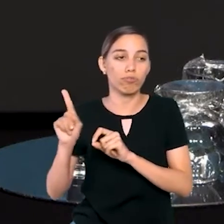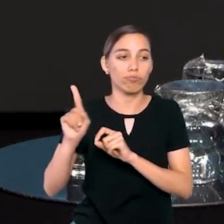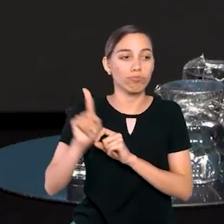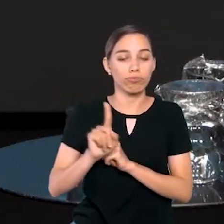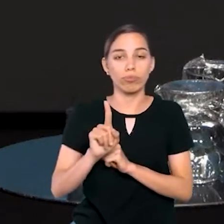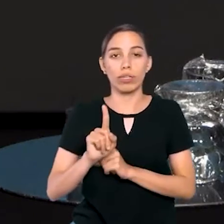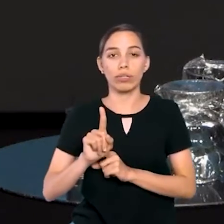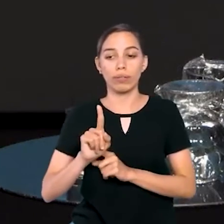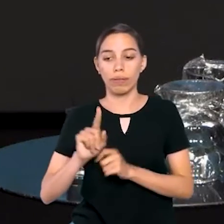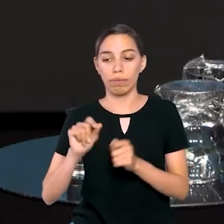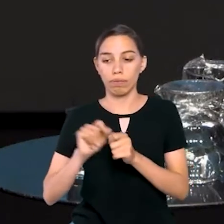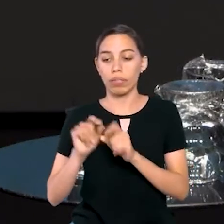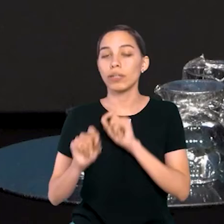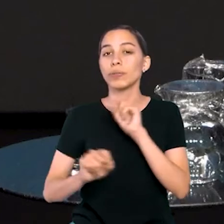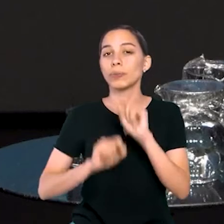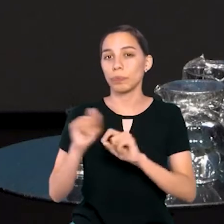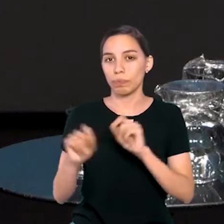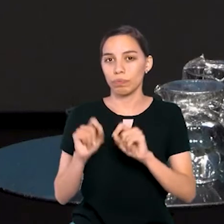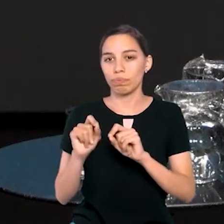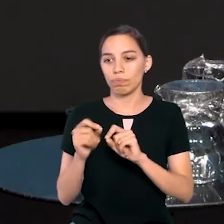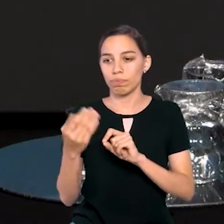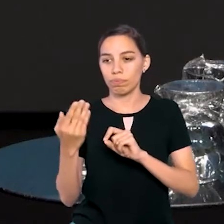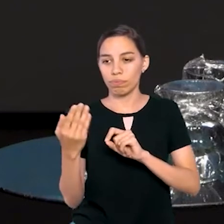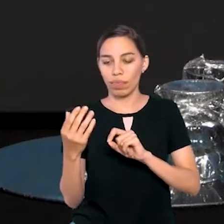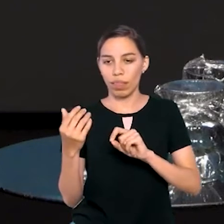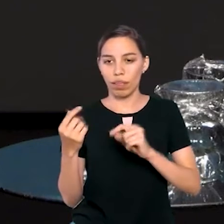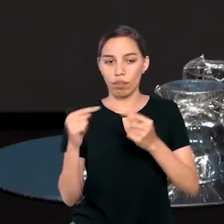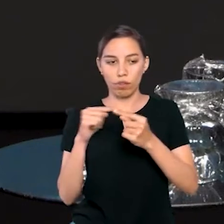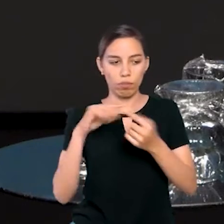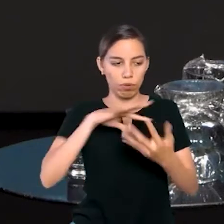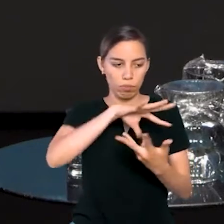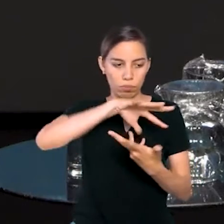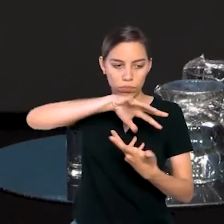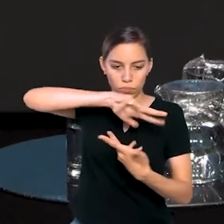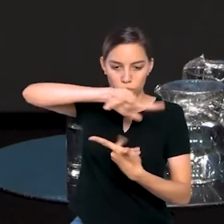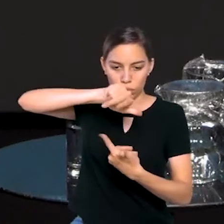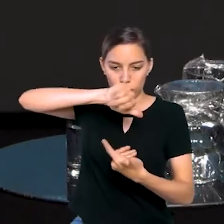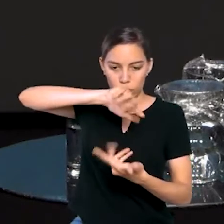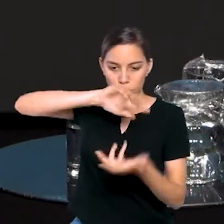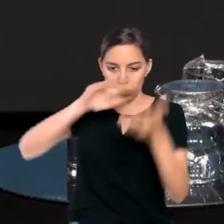que ele gostava de fazer, virando o mundo de cabeça para baixo.